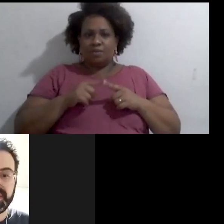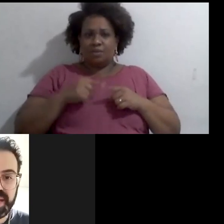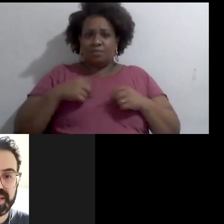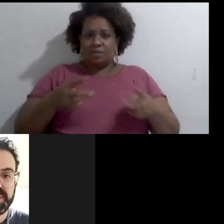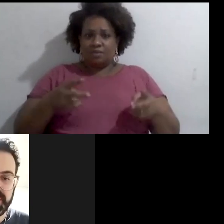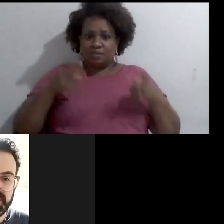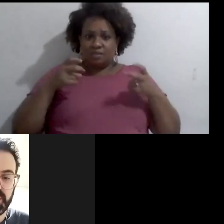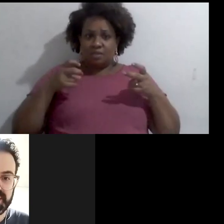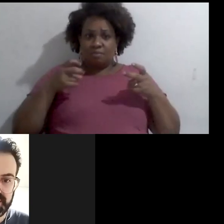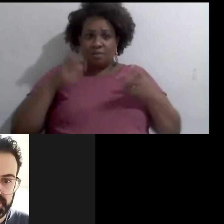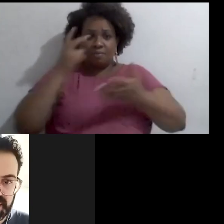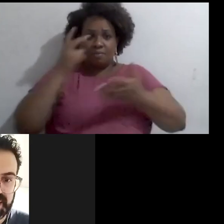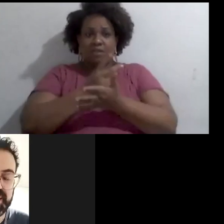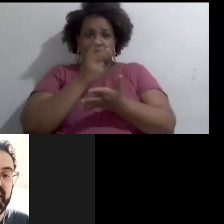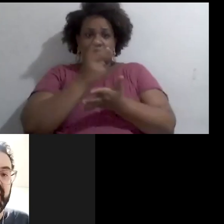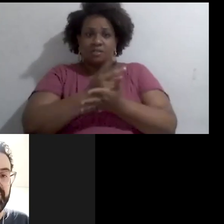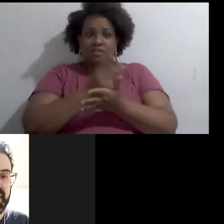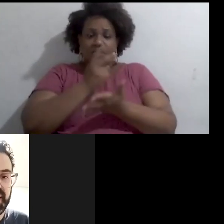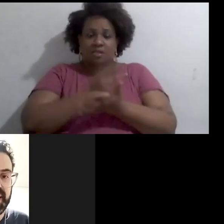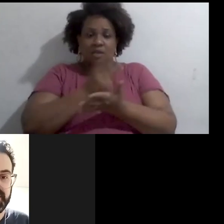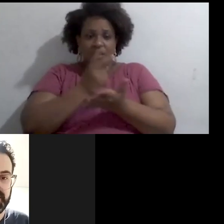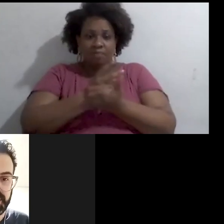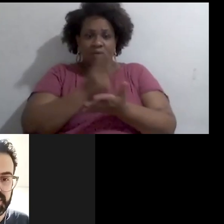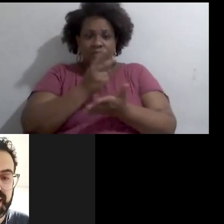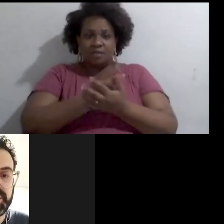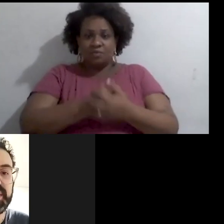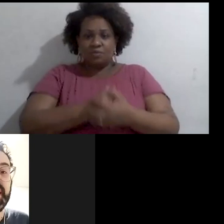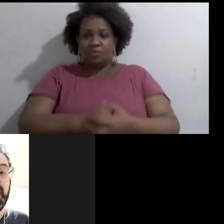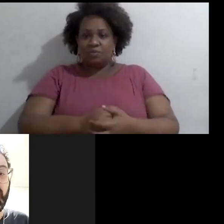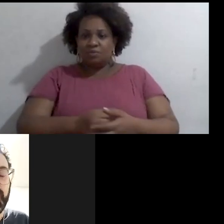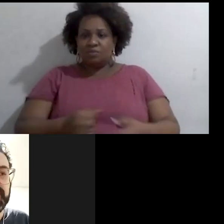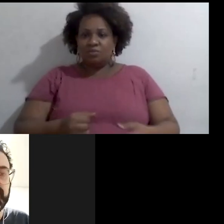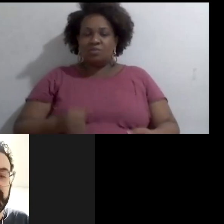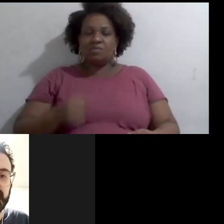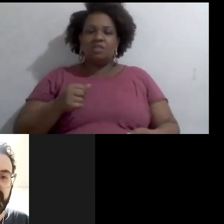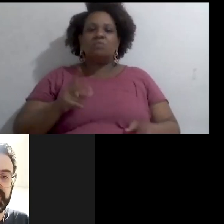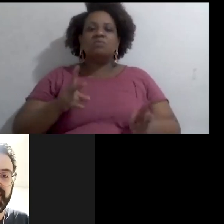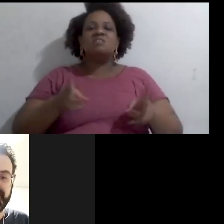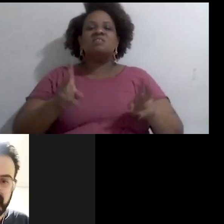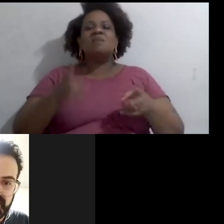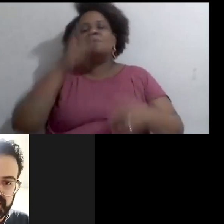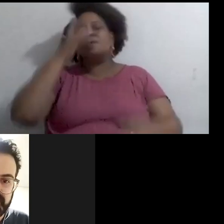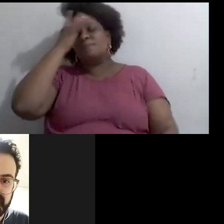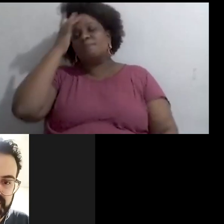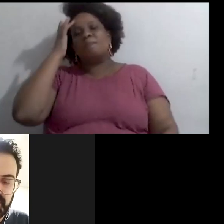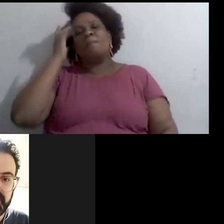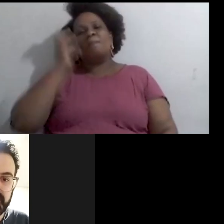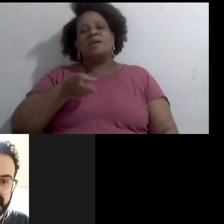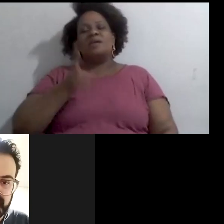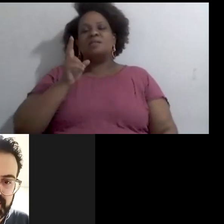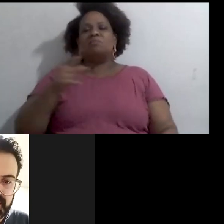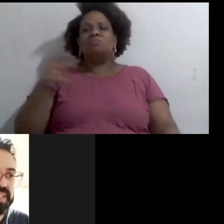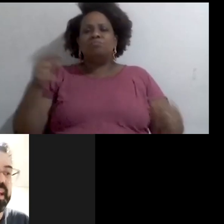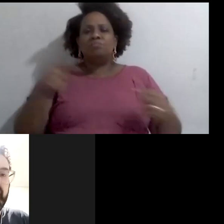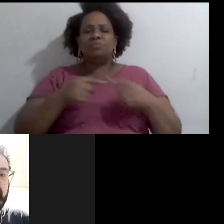sempre as mesmas pessoas nas bancas avaliando esses projetos, e, coincidentemente, nas listas de selecionado